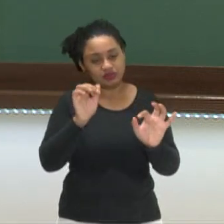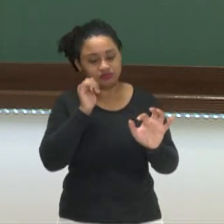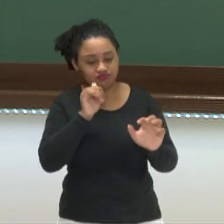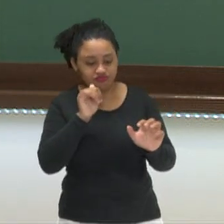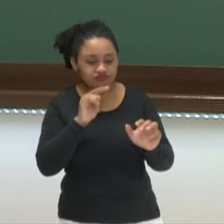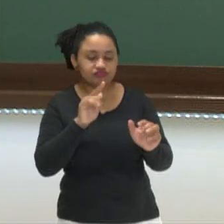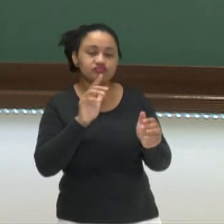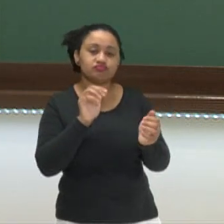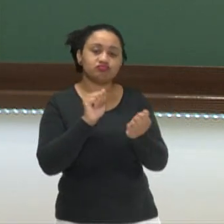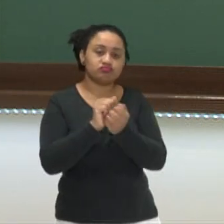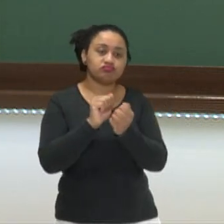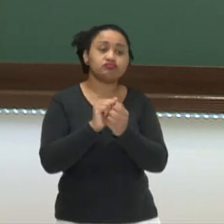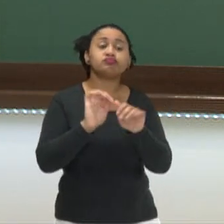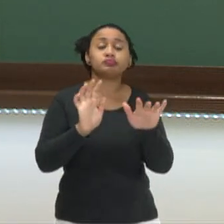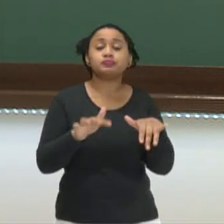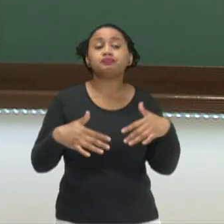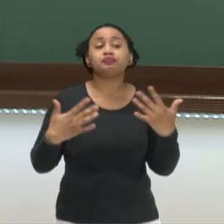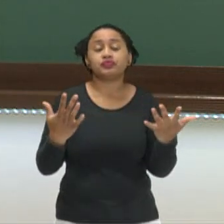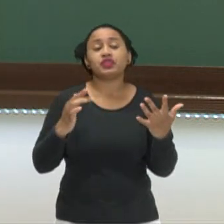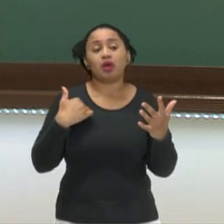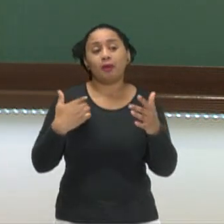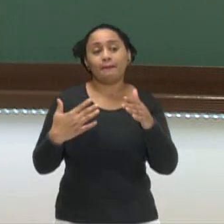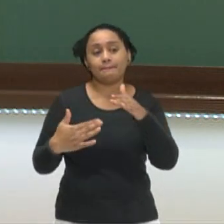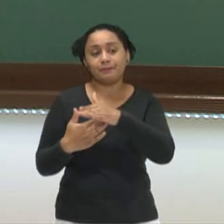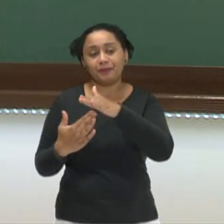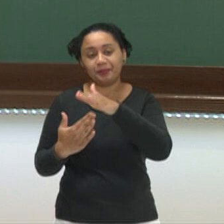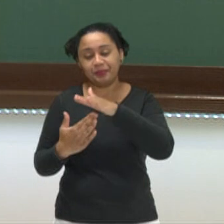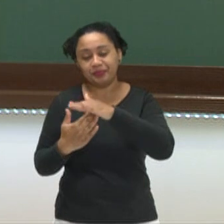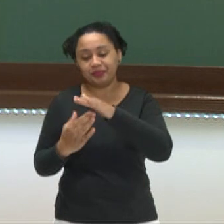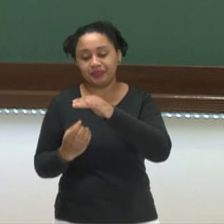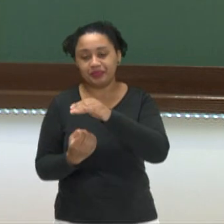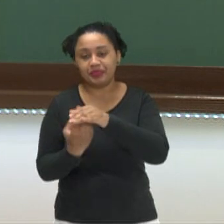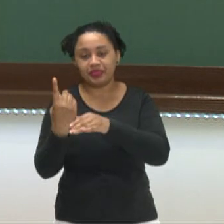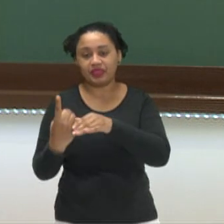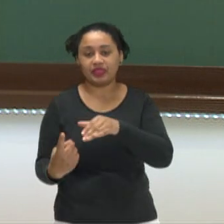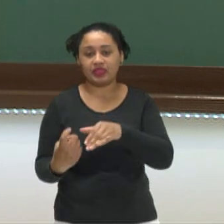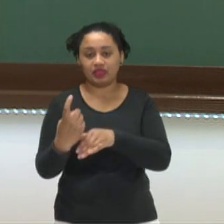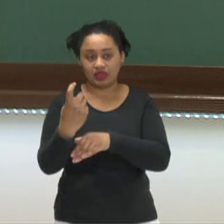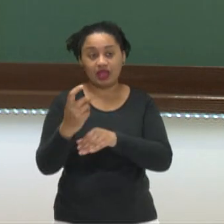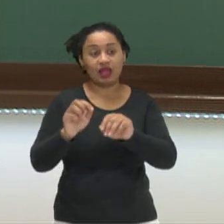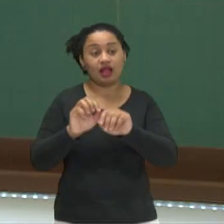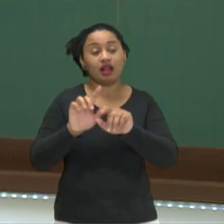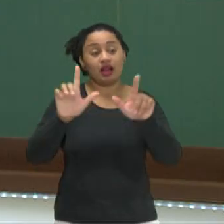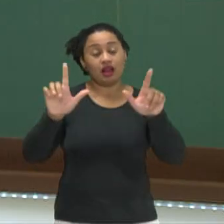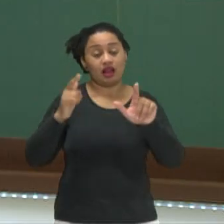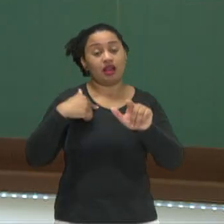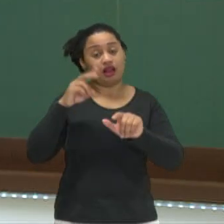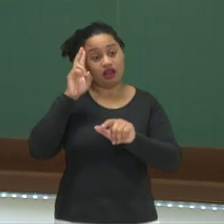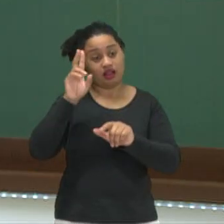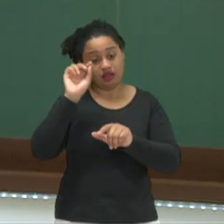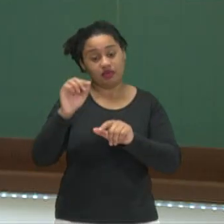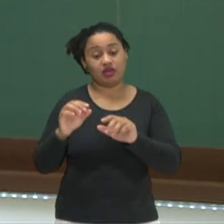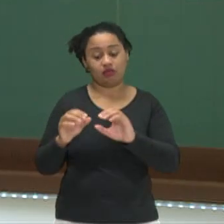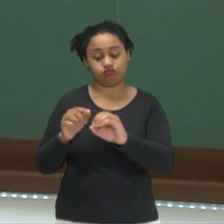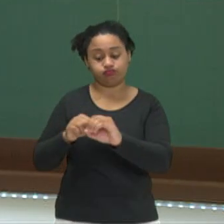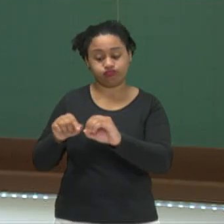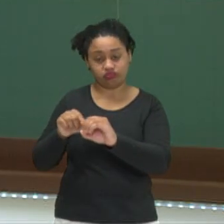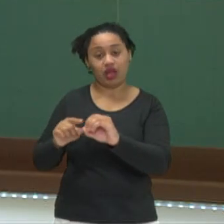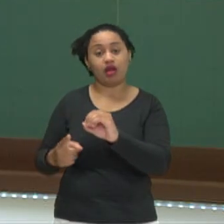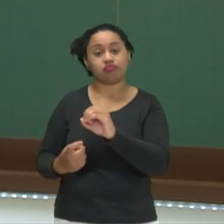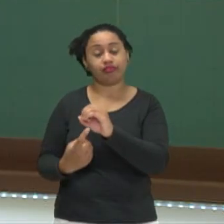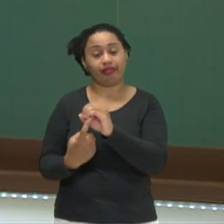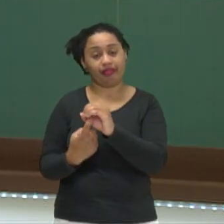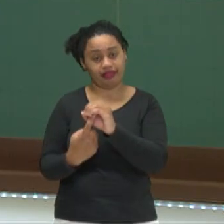mulher, Então, bloqueia aqui a liberação, tá? Lembra que espermatozoide é produzido dentro do